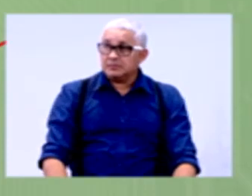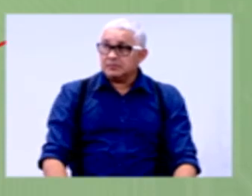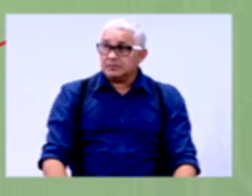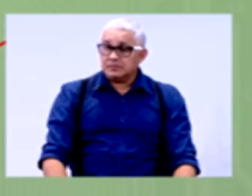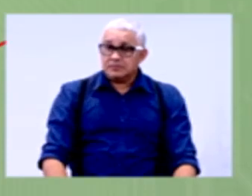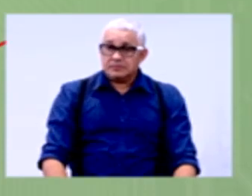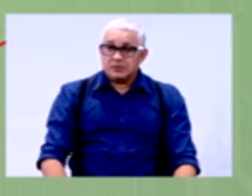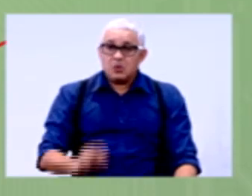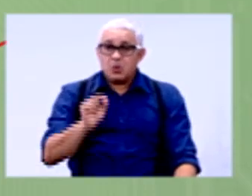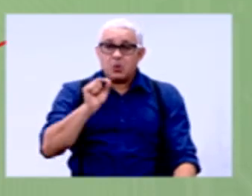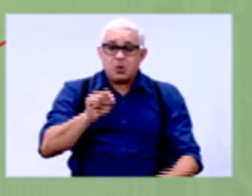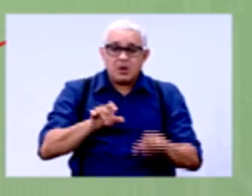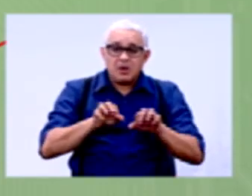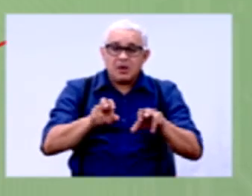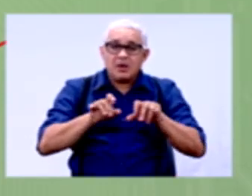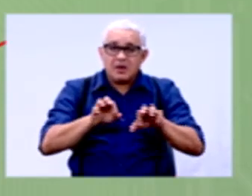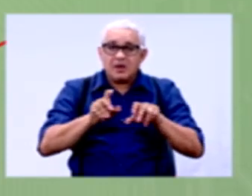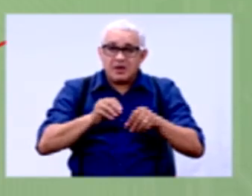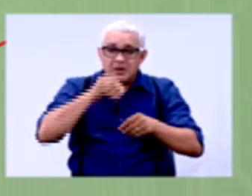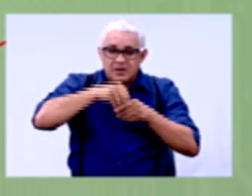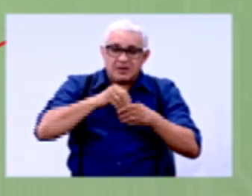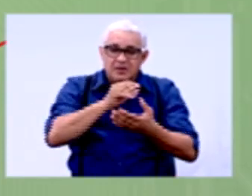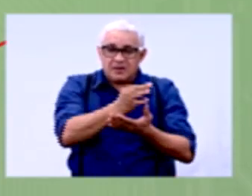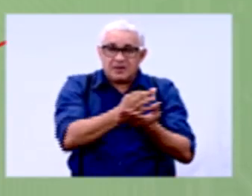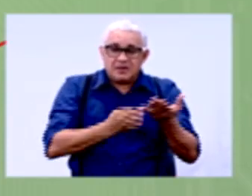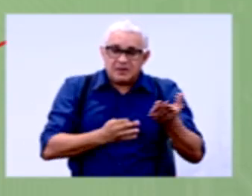do que foi digitado dentro desse texto, né,